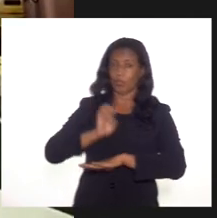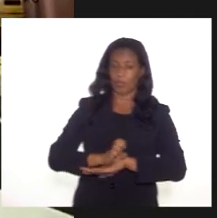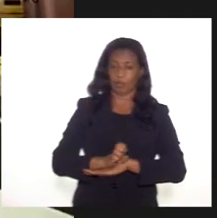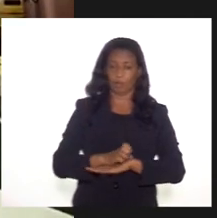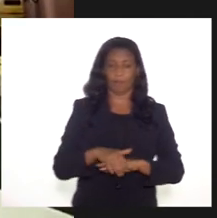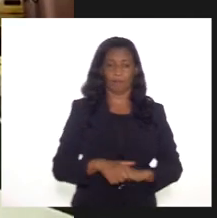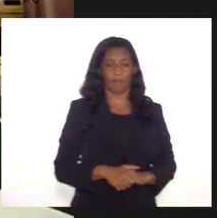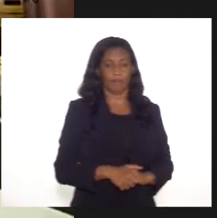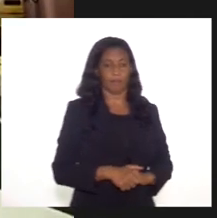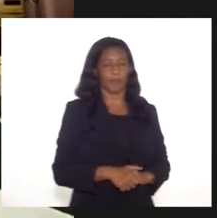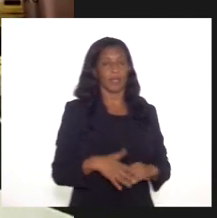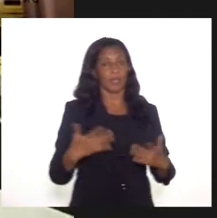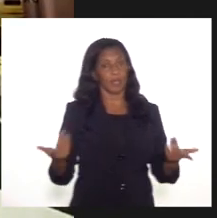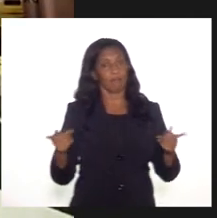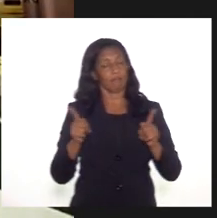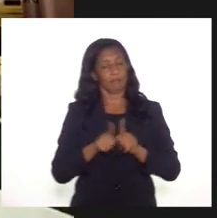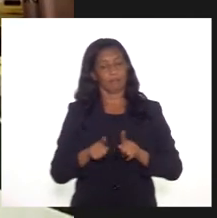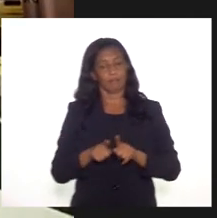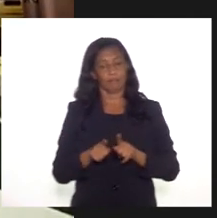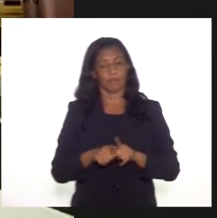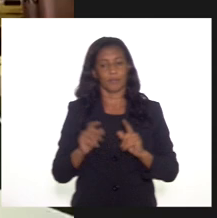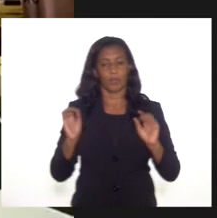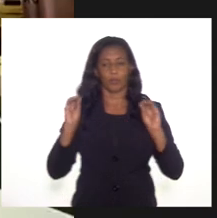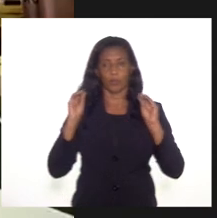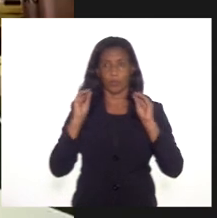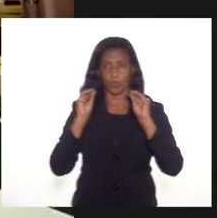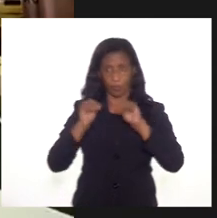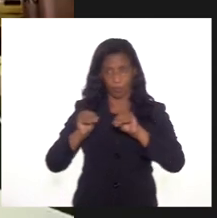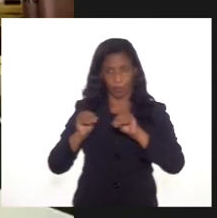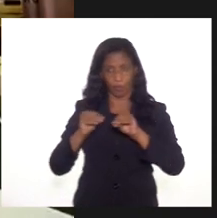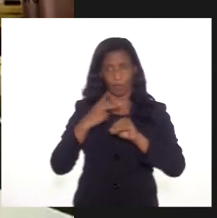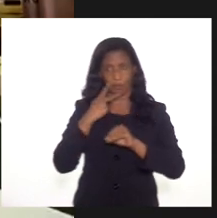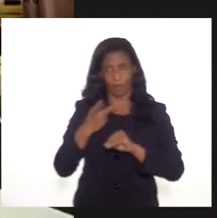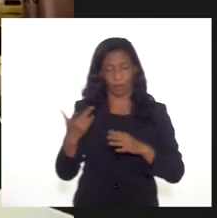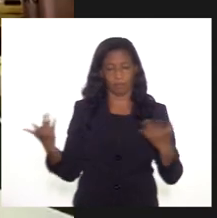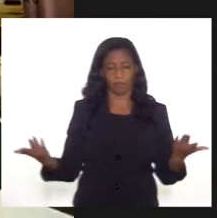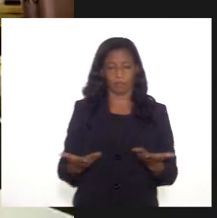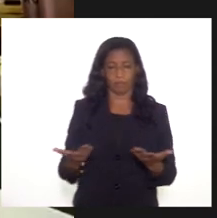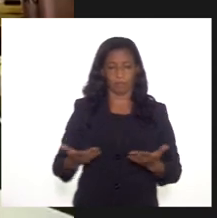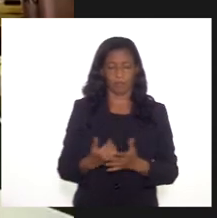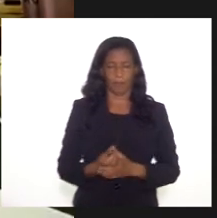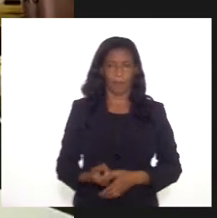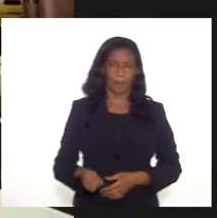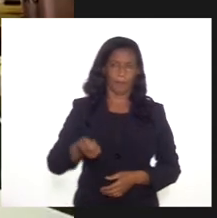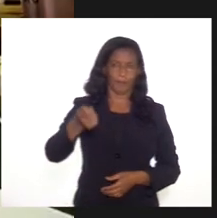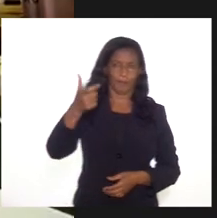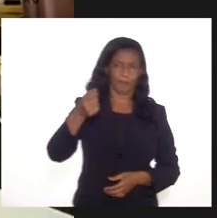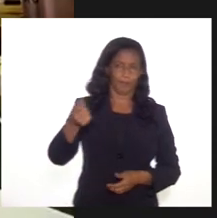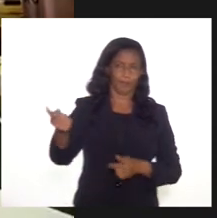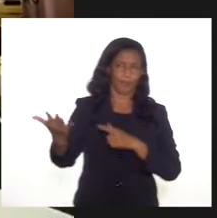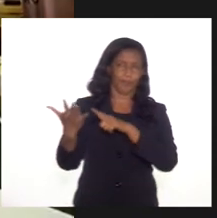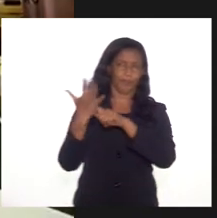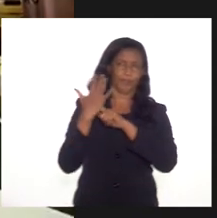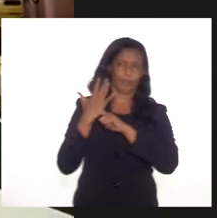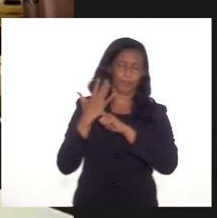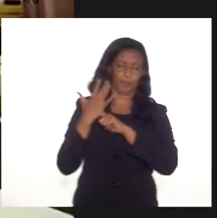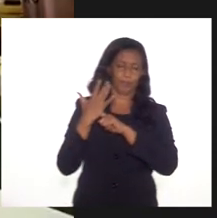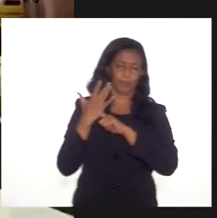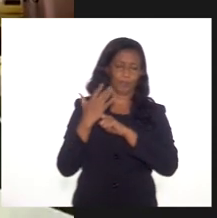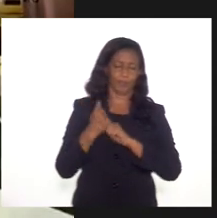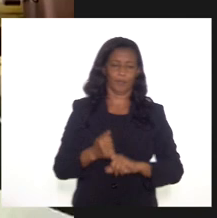e, para além disso, o que já foi colocado aqui pouco nos revela sobre as